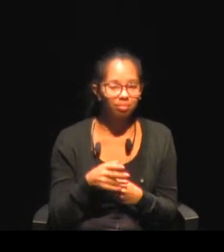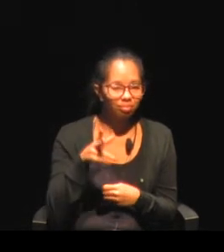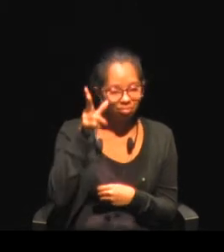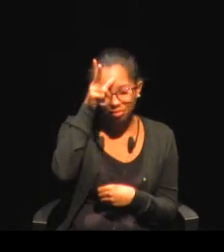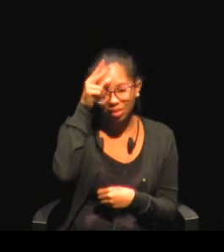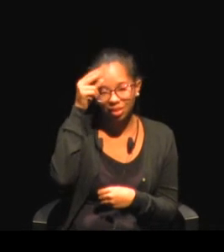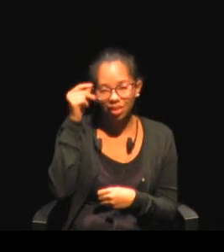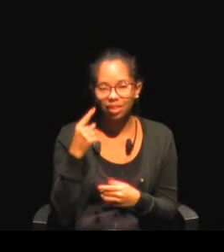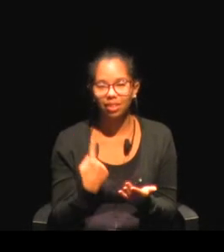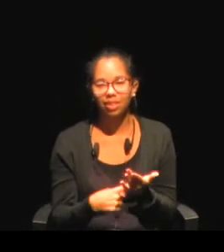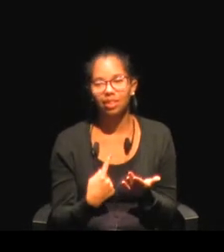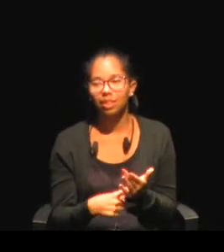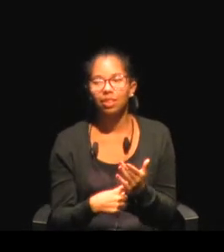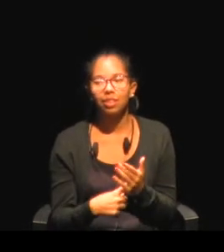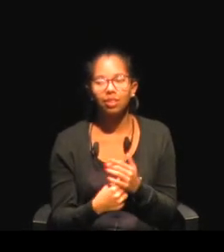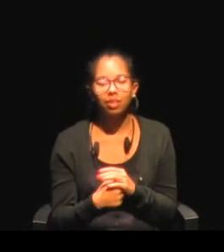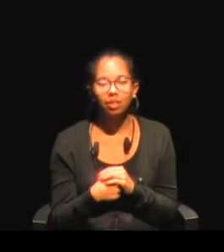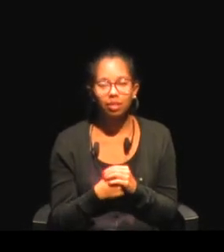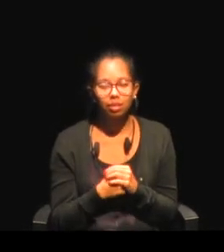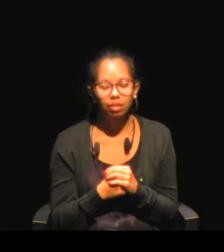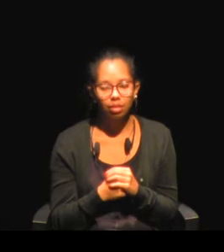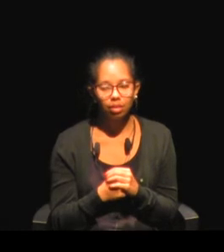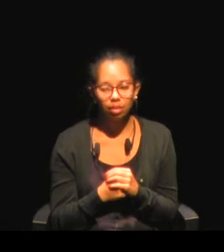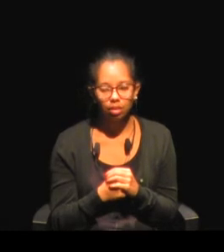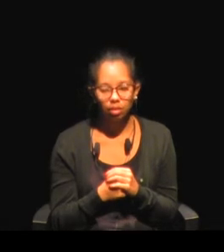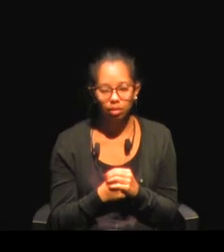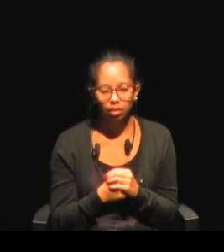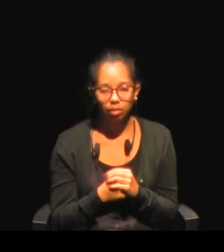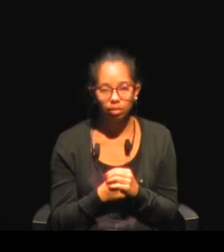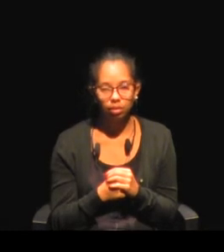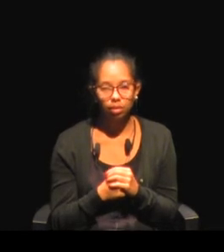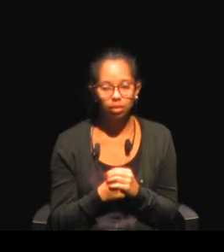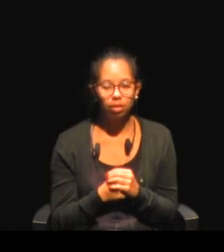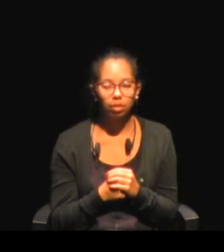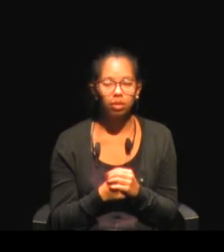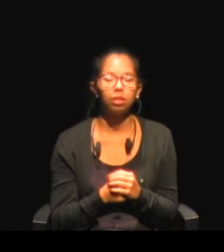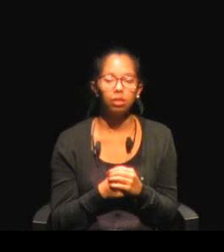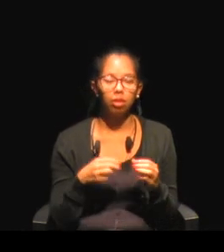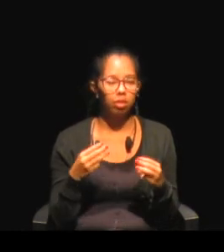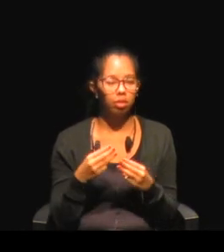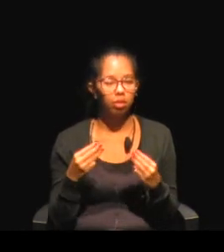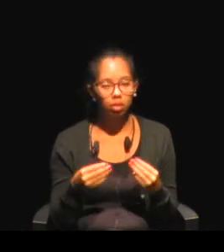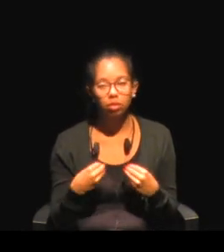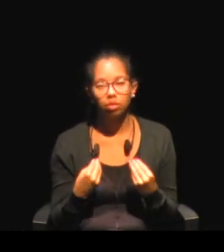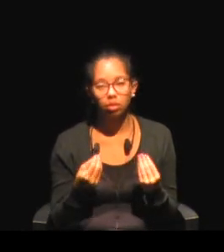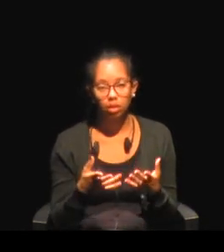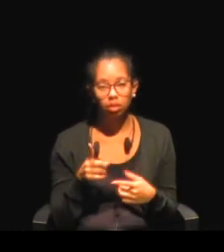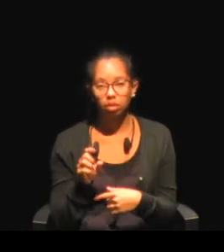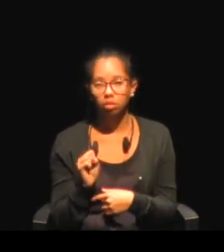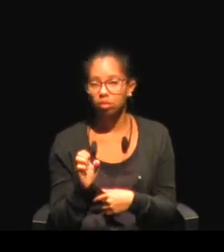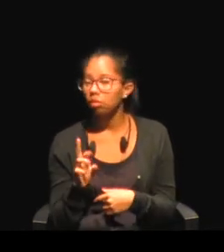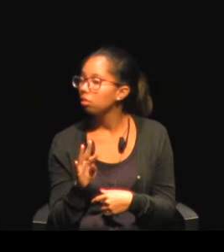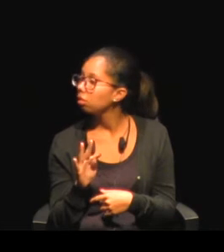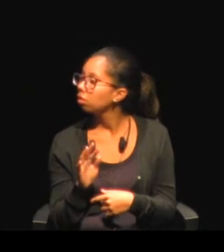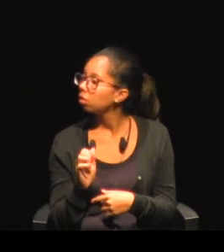essa arquitetura aí. É um compromisso direto, corporal mesmo, Na verdade, é um museu dedicado ao